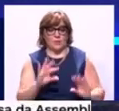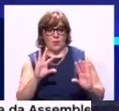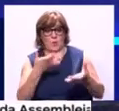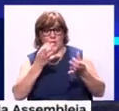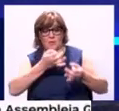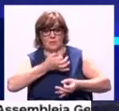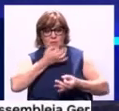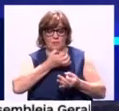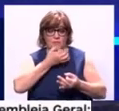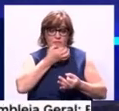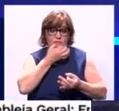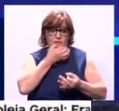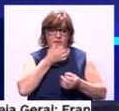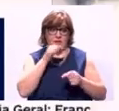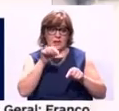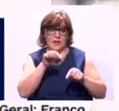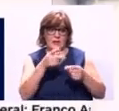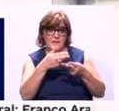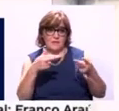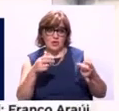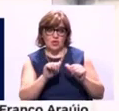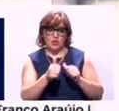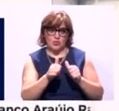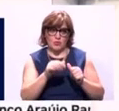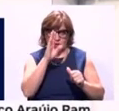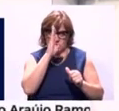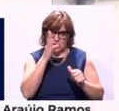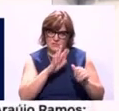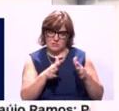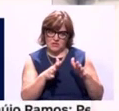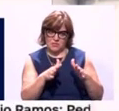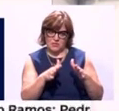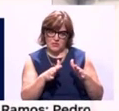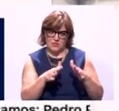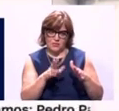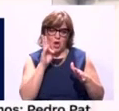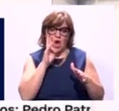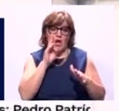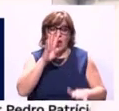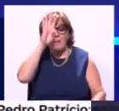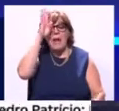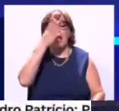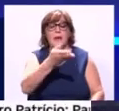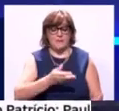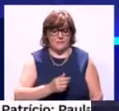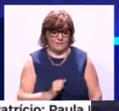quando falo nessas modalidades, sabemos mais ou menos, olha, o Braga,